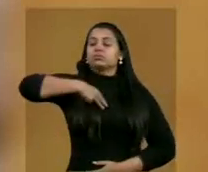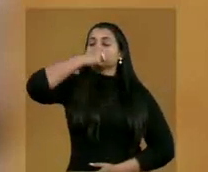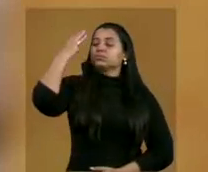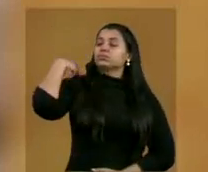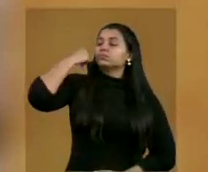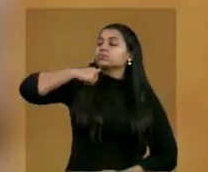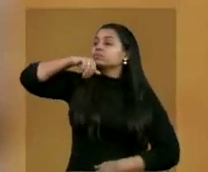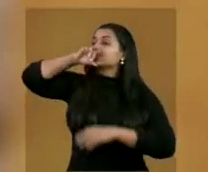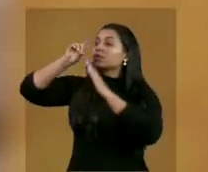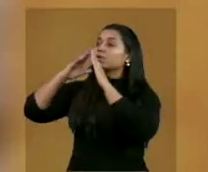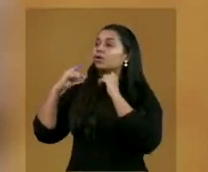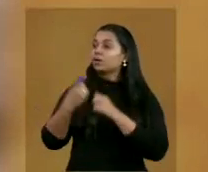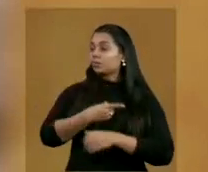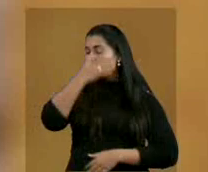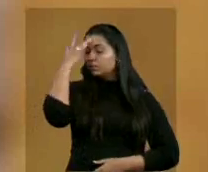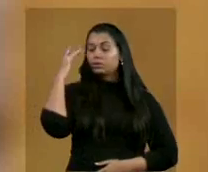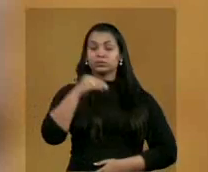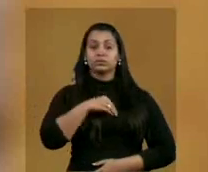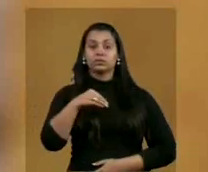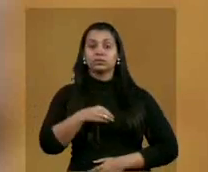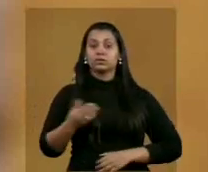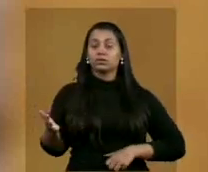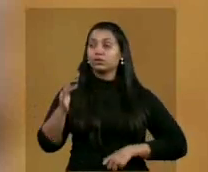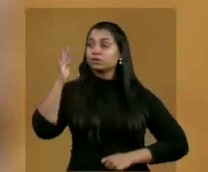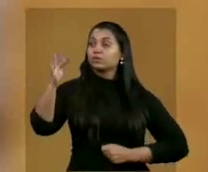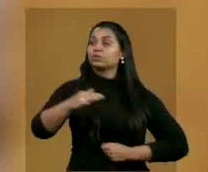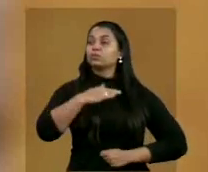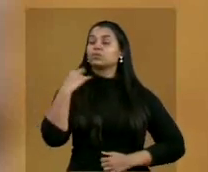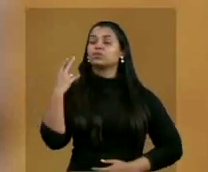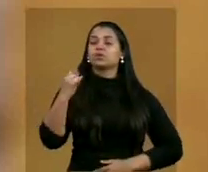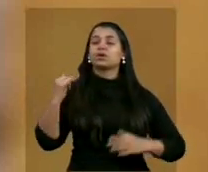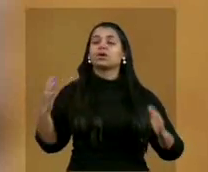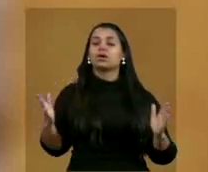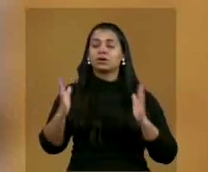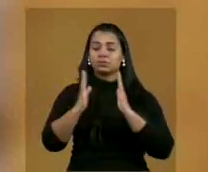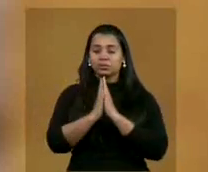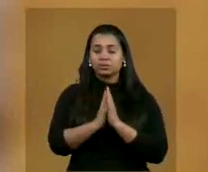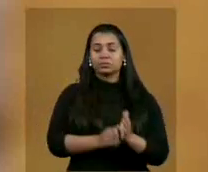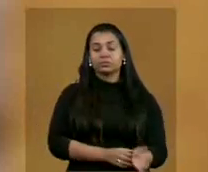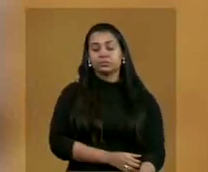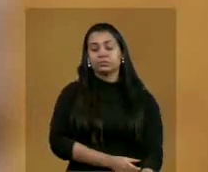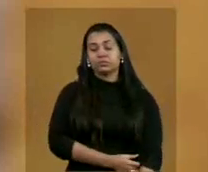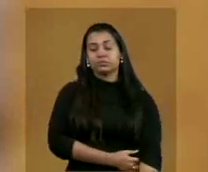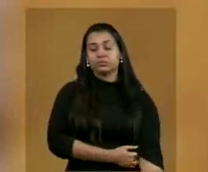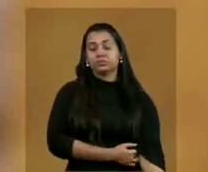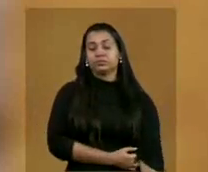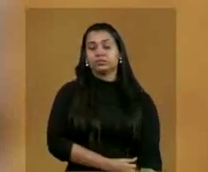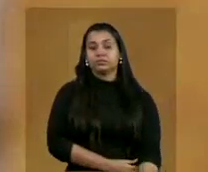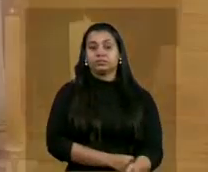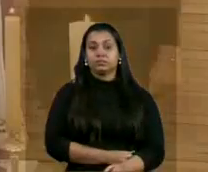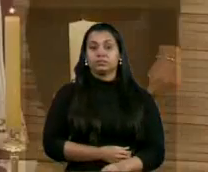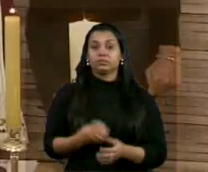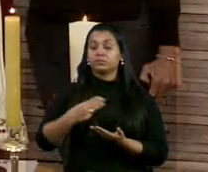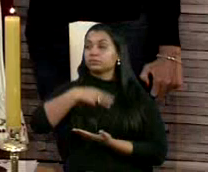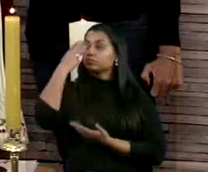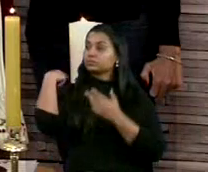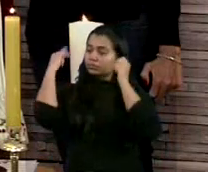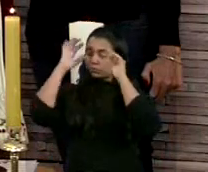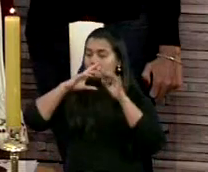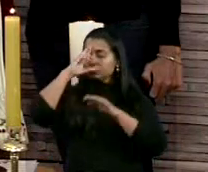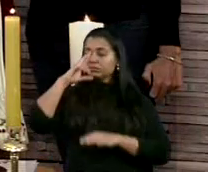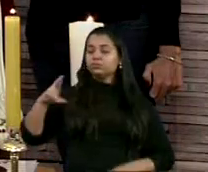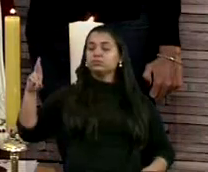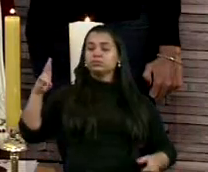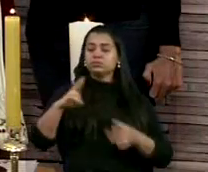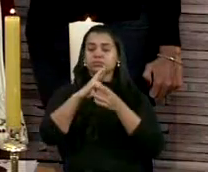Maria, Mãe de Deus, rogai por nós, pecadores, agora e na hora de nossa morte. Amém. Ave Maria, cheia